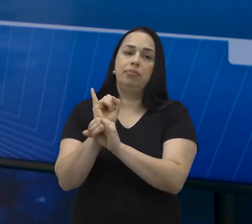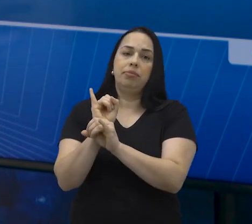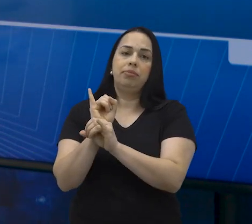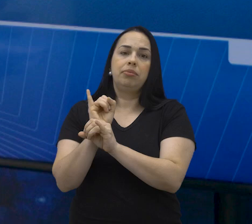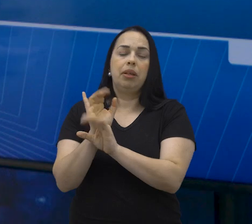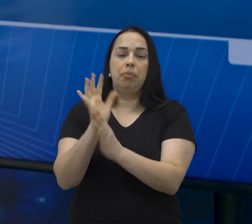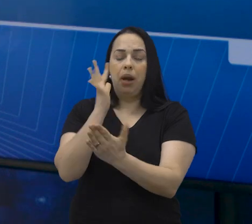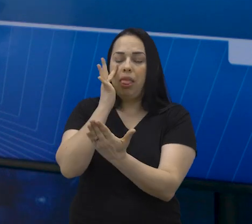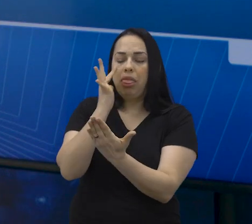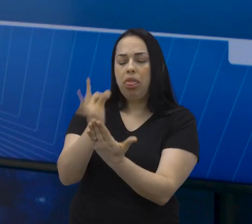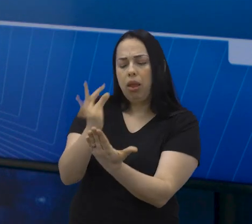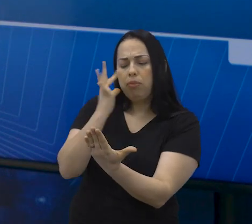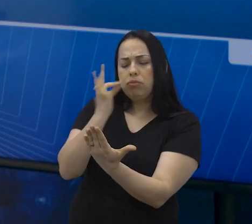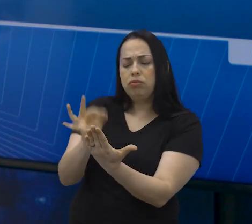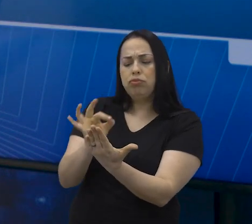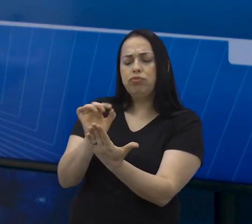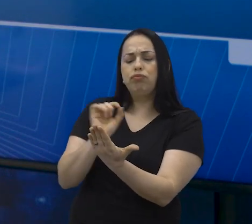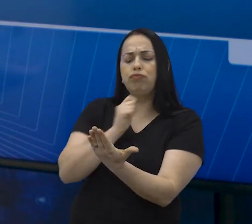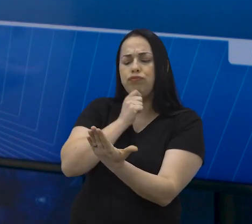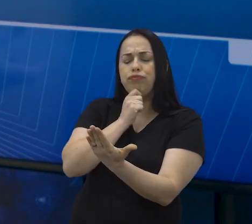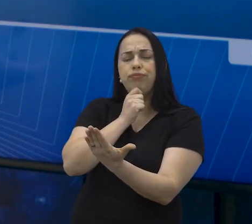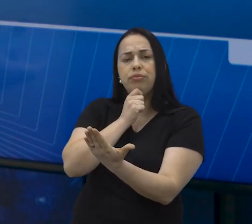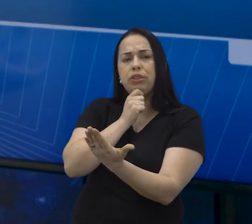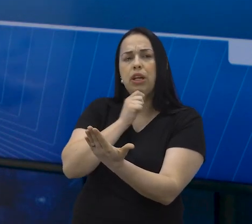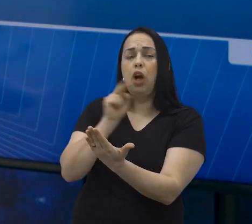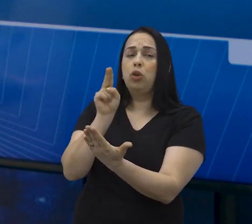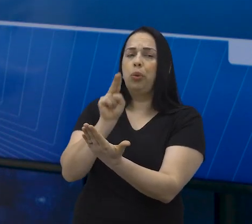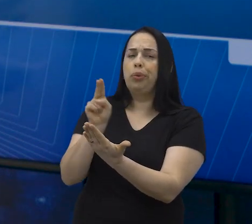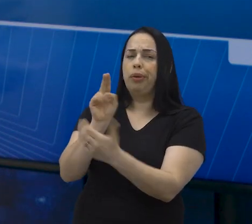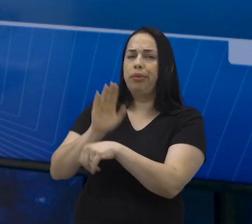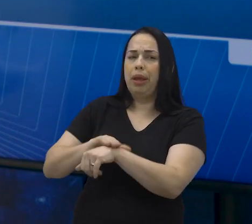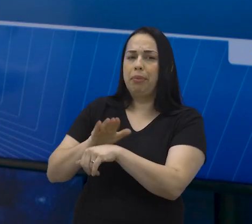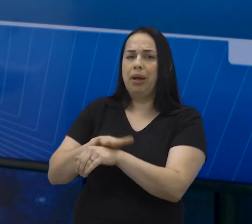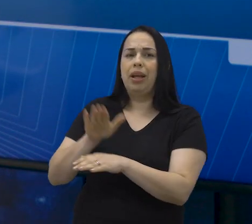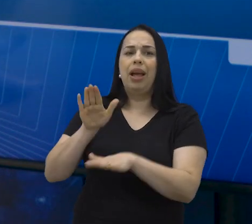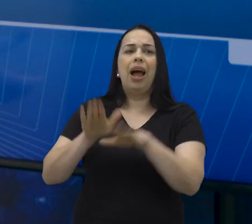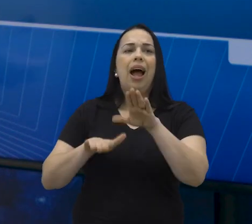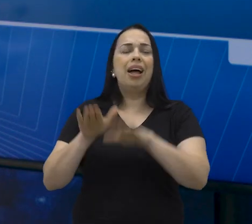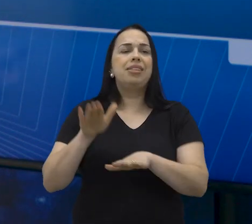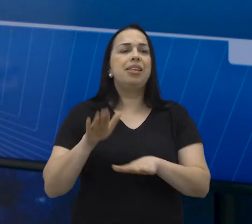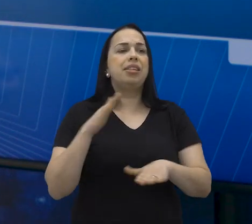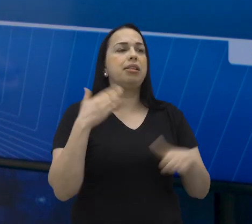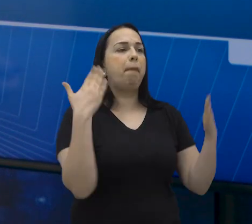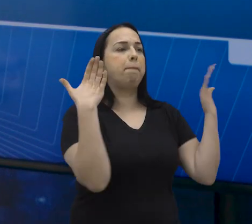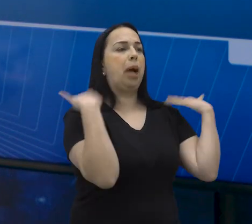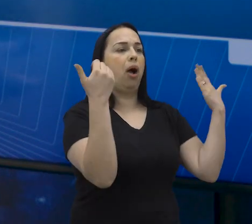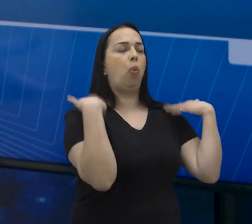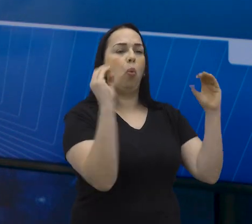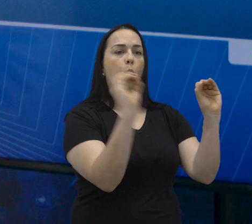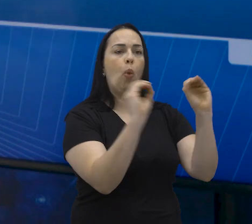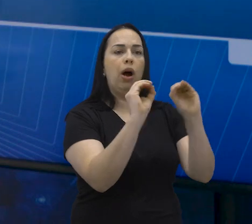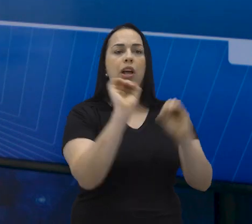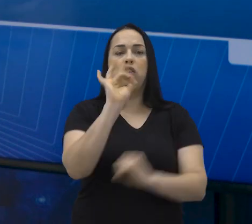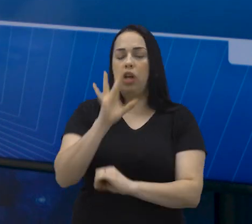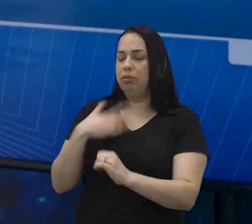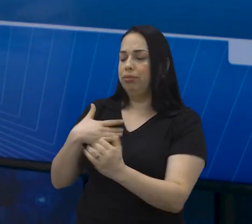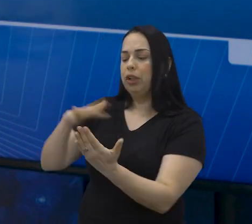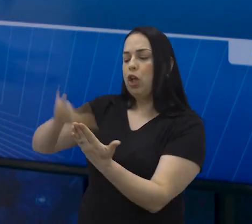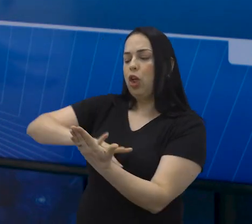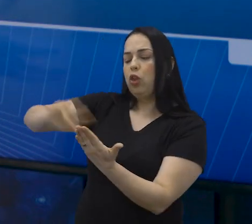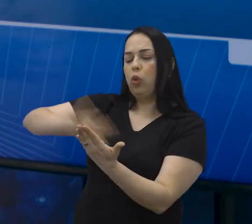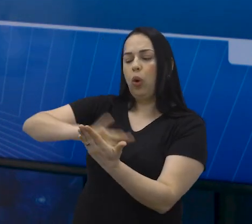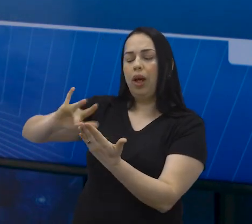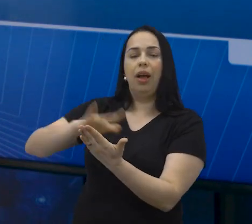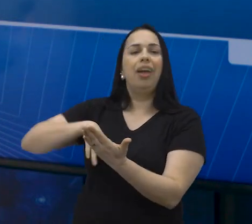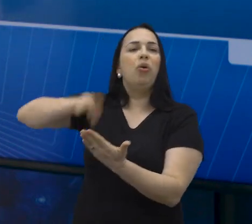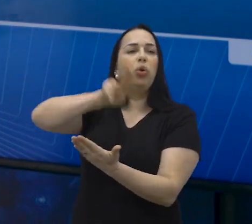atento, né? A como você está usando o seu tempo, porque muitas vezes o seu lazer fica só no celular, que a gente começa a usar e não